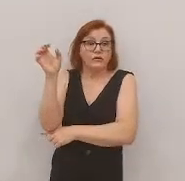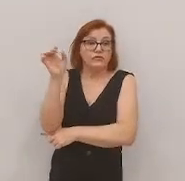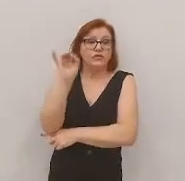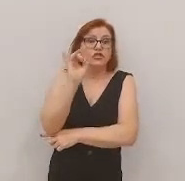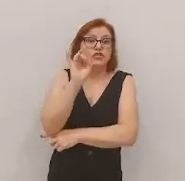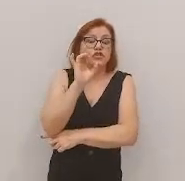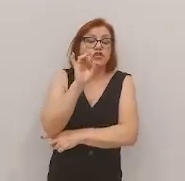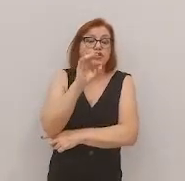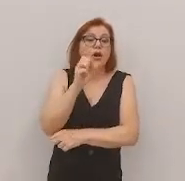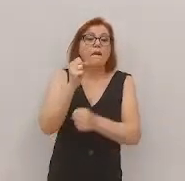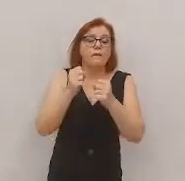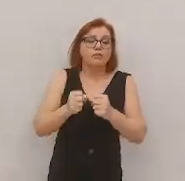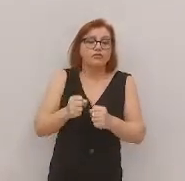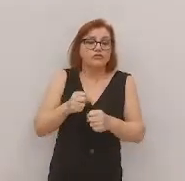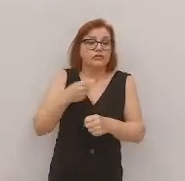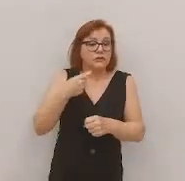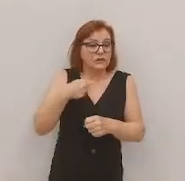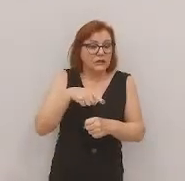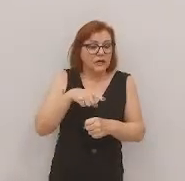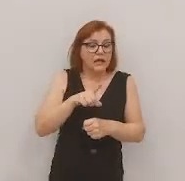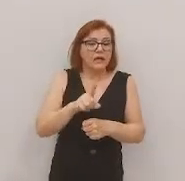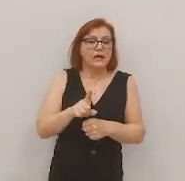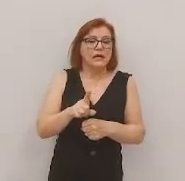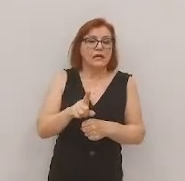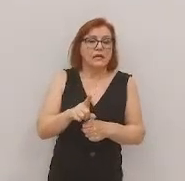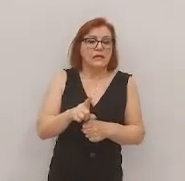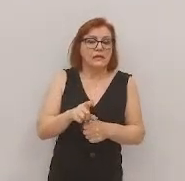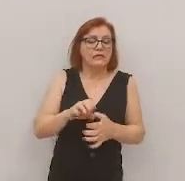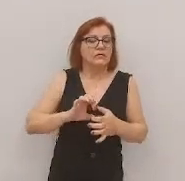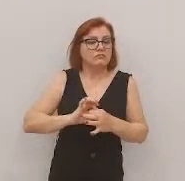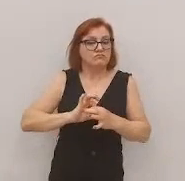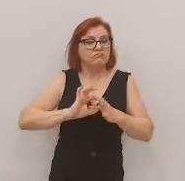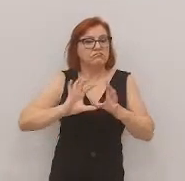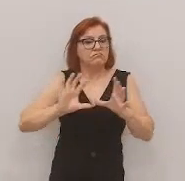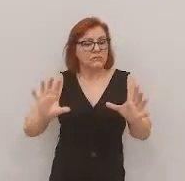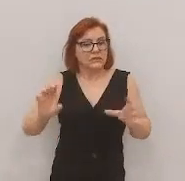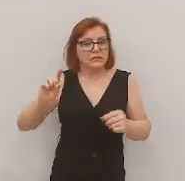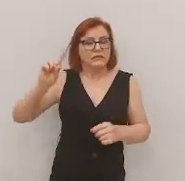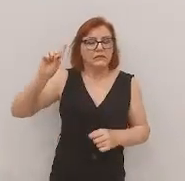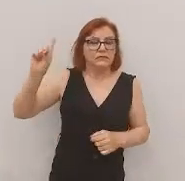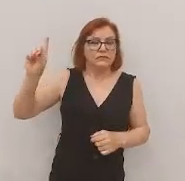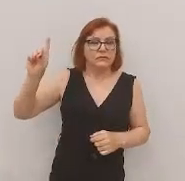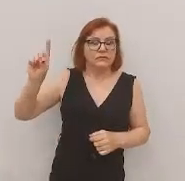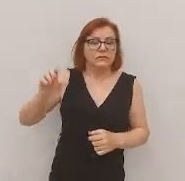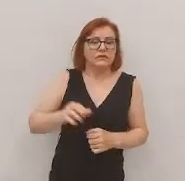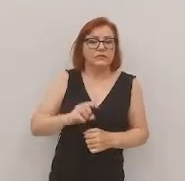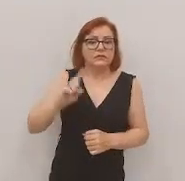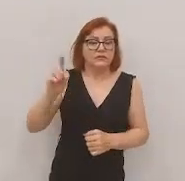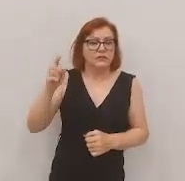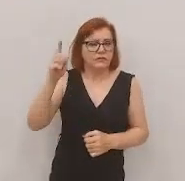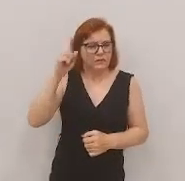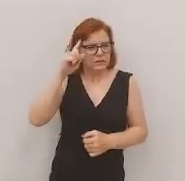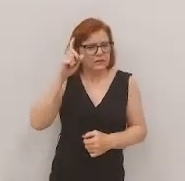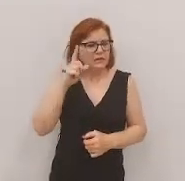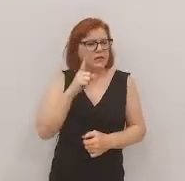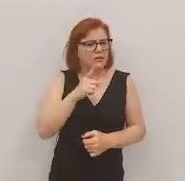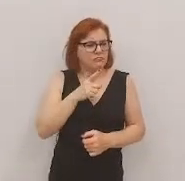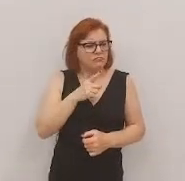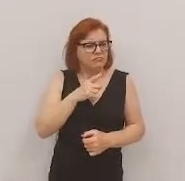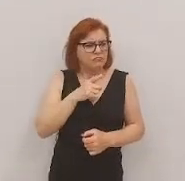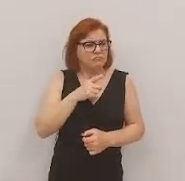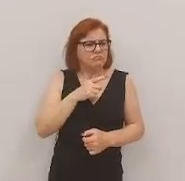Senhor. Então eu quero dizer que Deus, ele tinha uma intenção, tinha